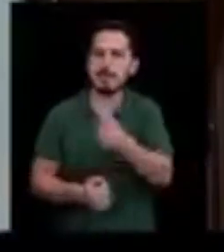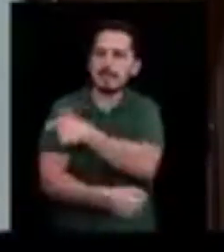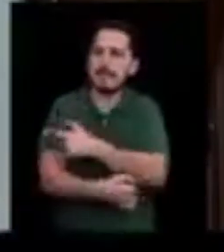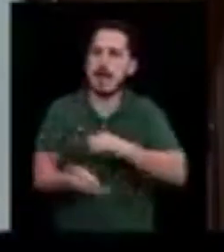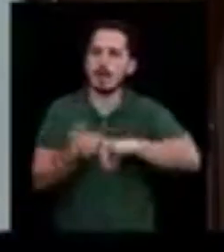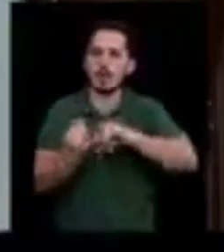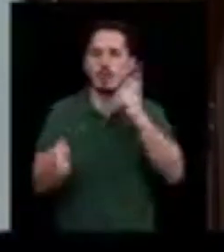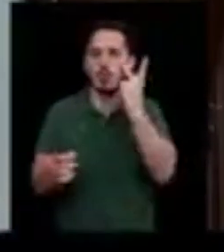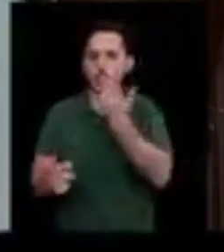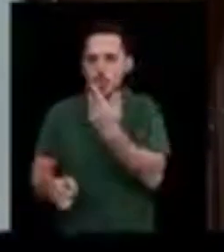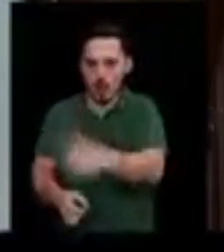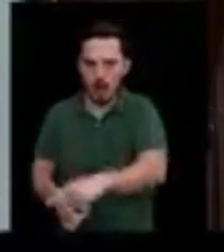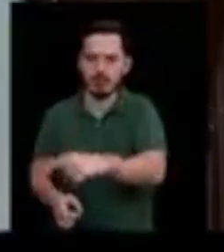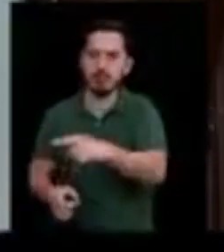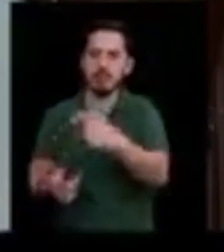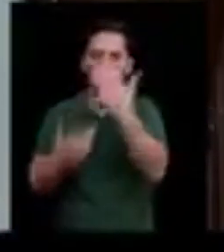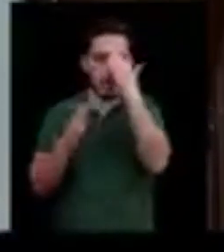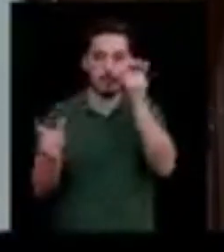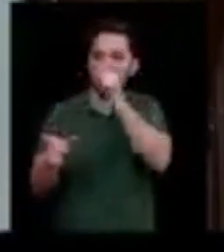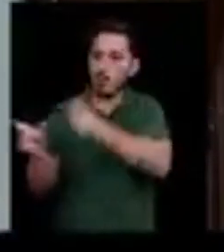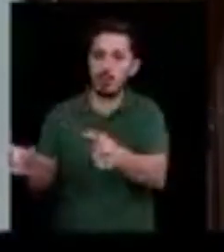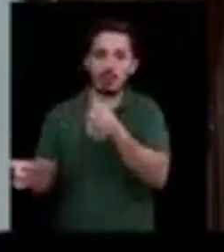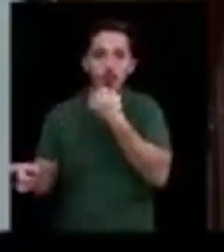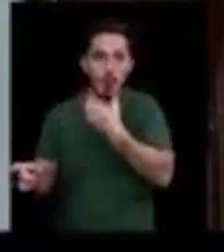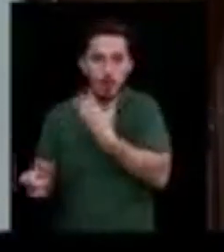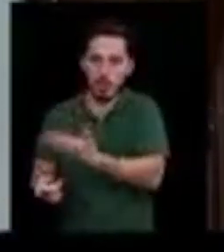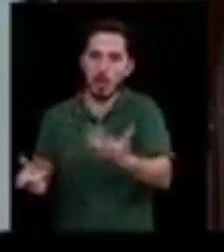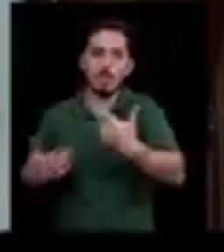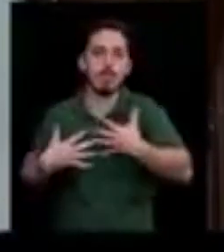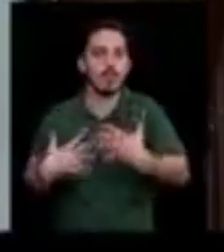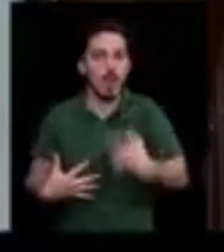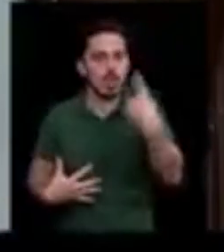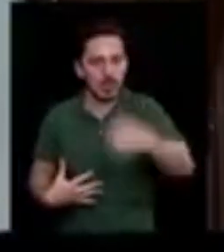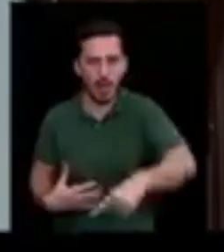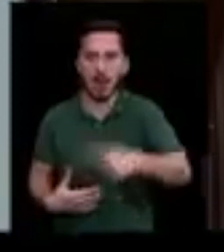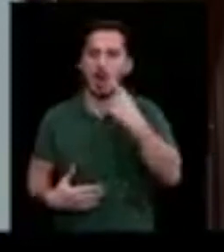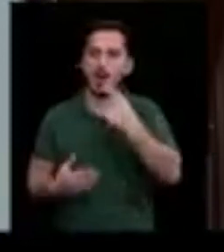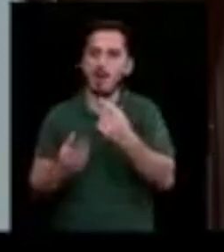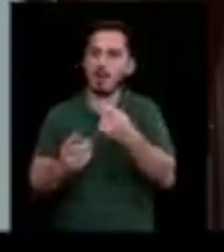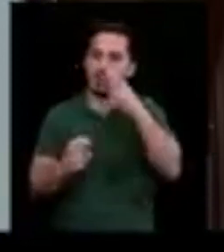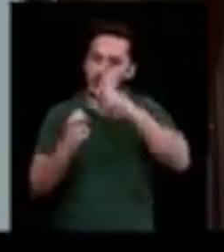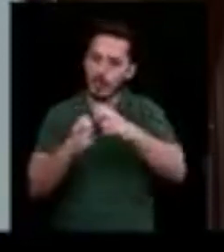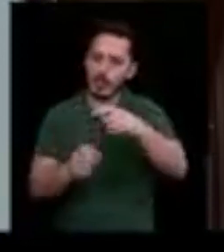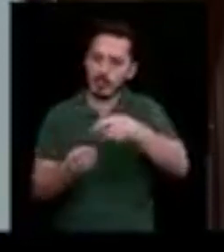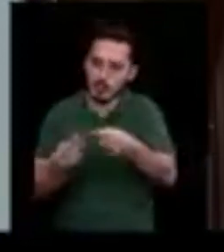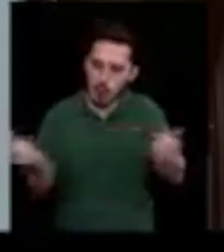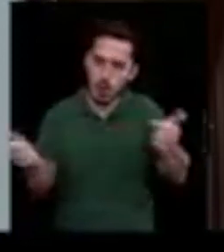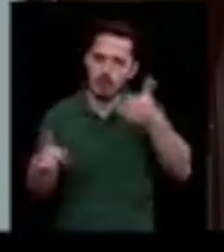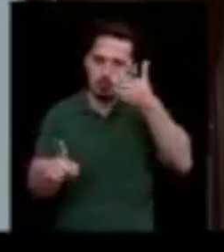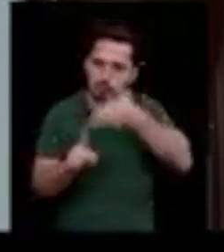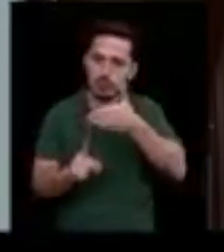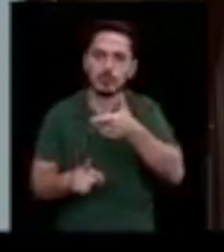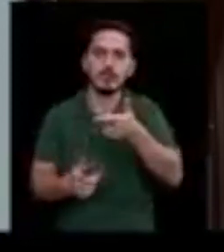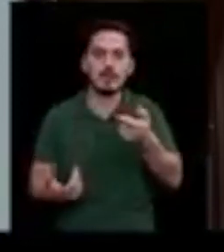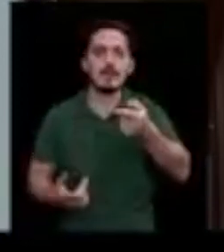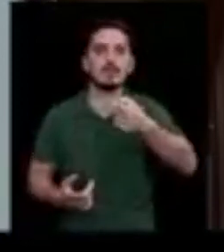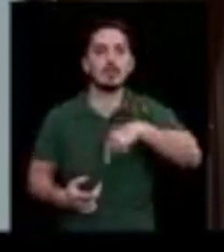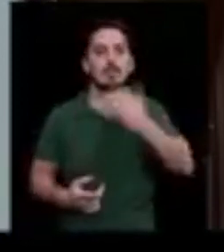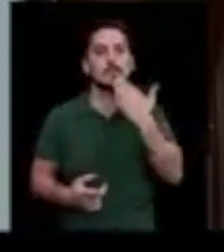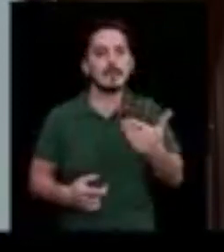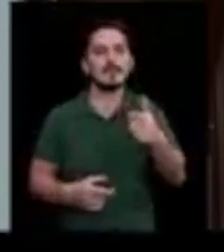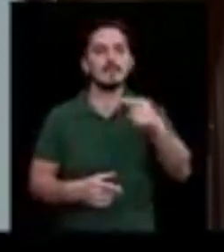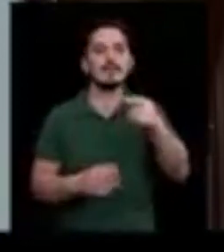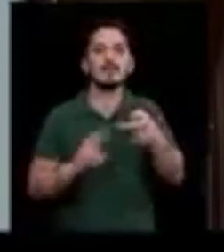Há vontade, são pessoas de bem. Têm vontade de resolver este problema e, portanto, aquilo que se pedia ao